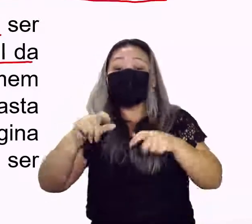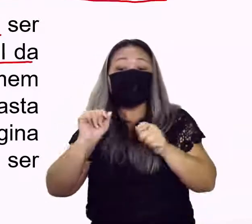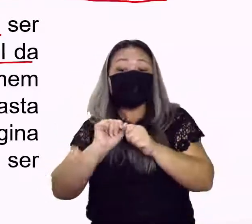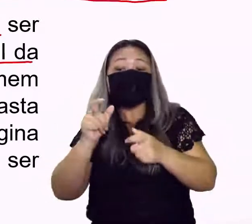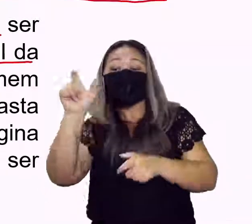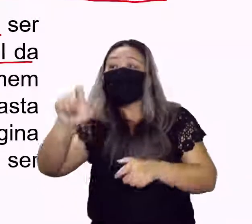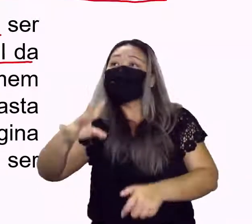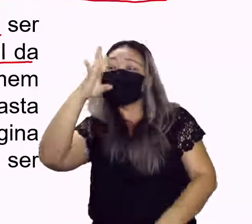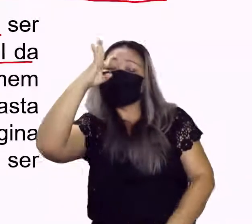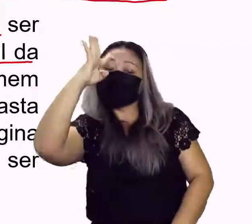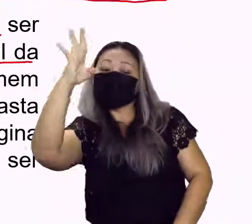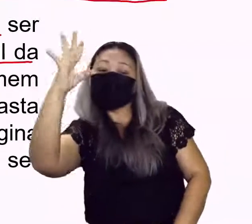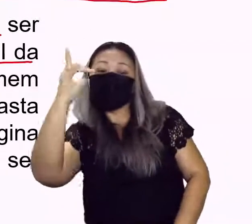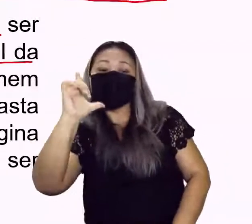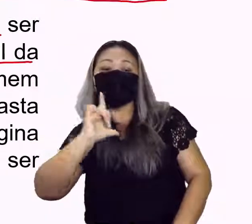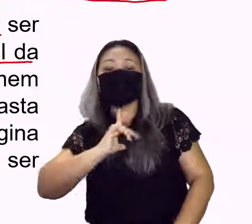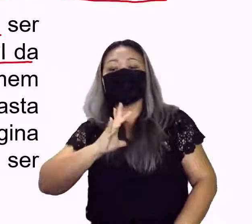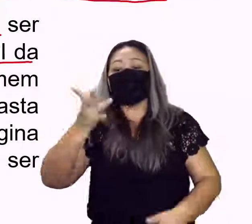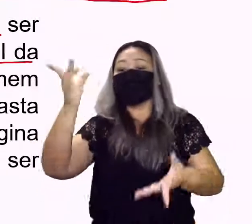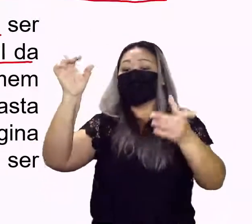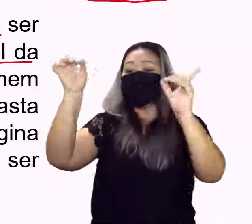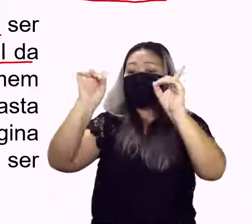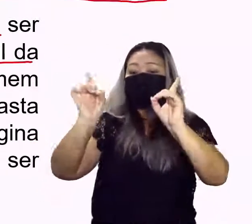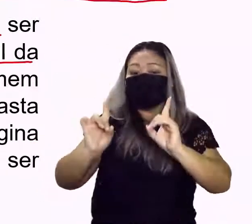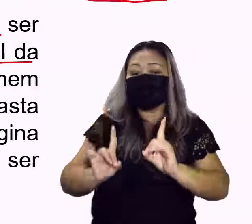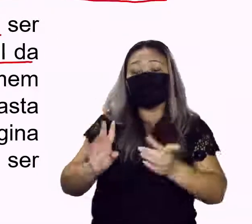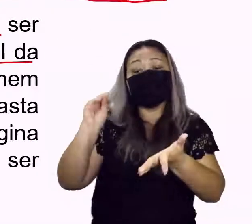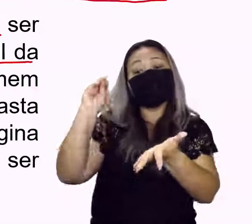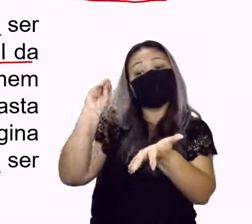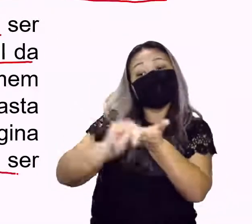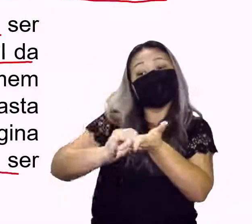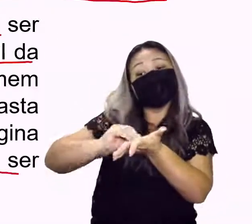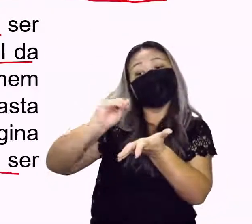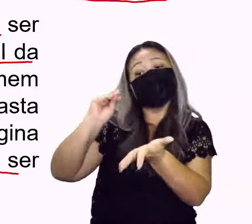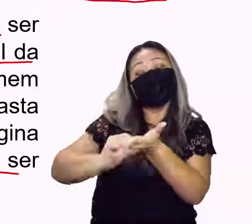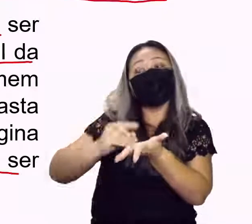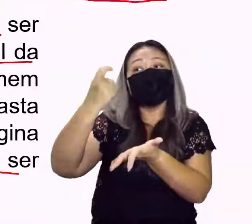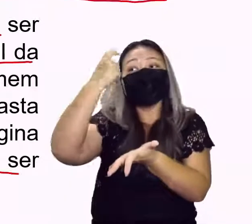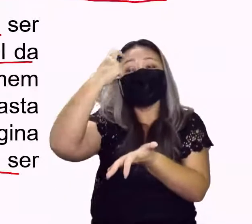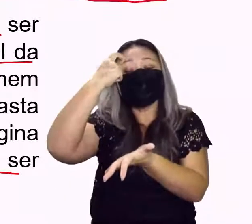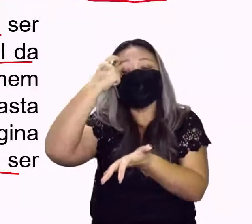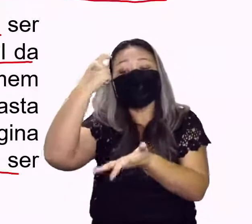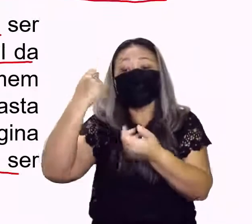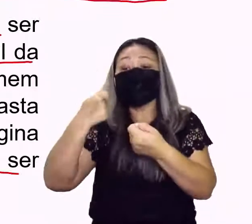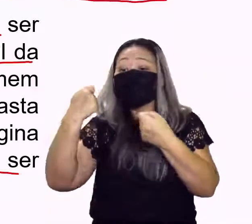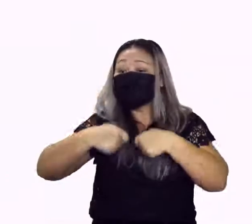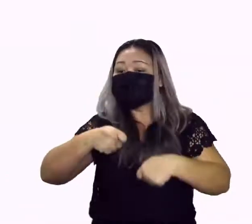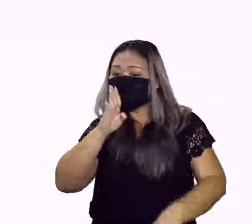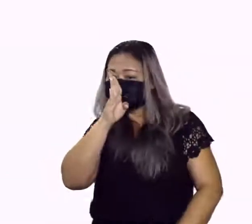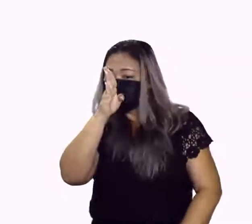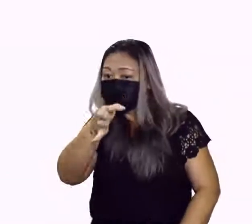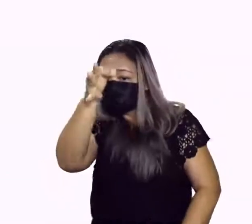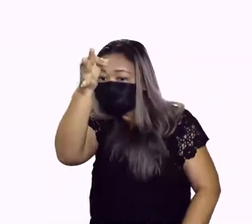quem não imagina, ser deficiente daquilo que não pensa e ser preciso.